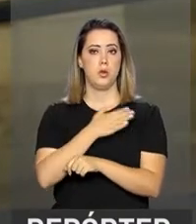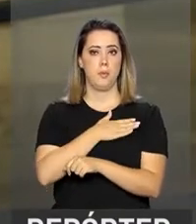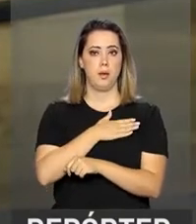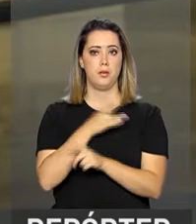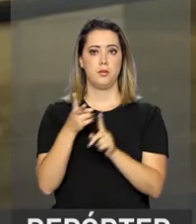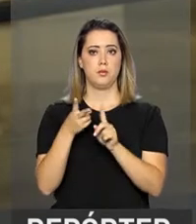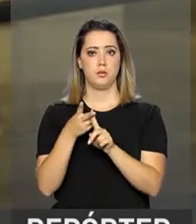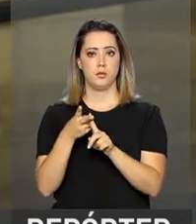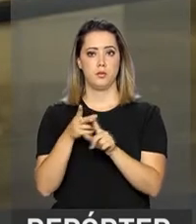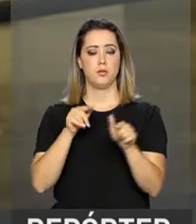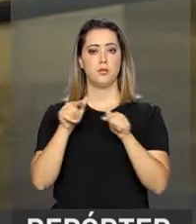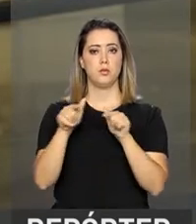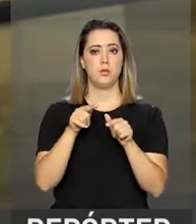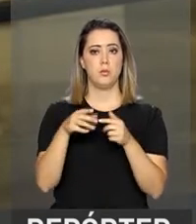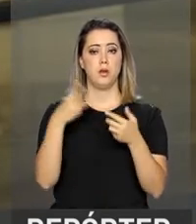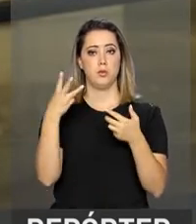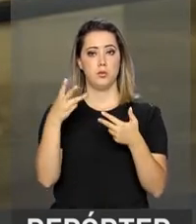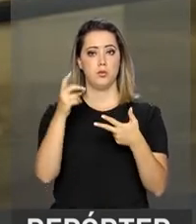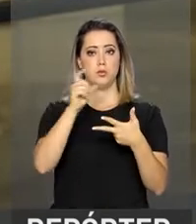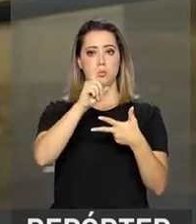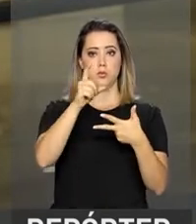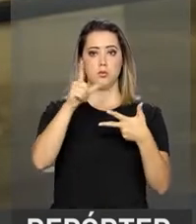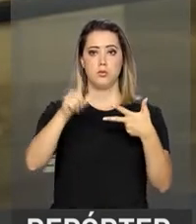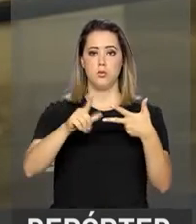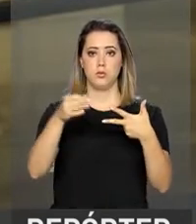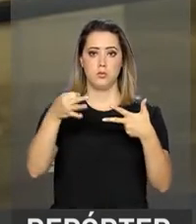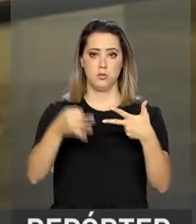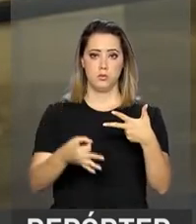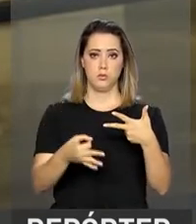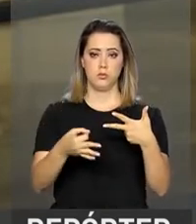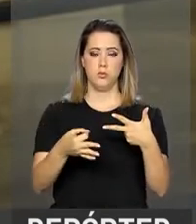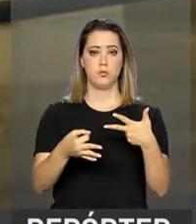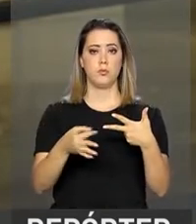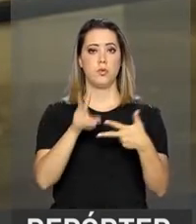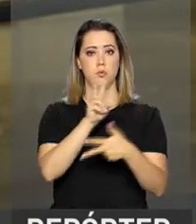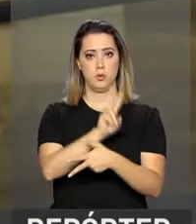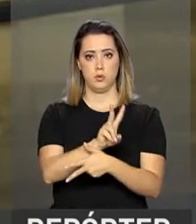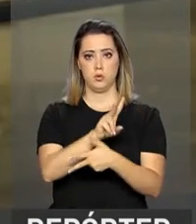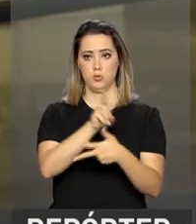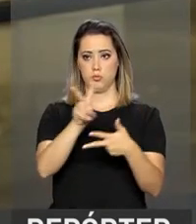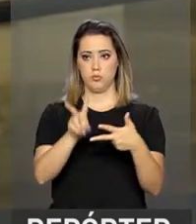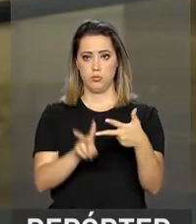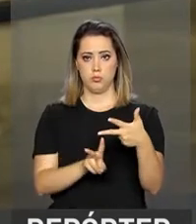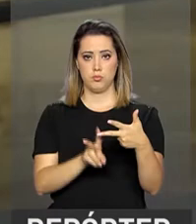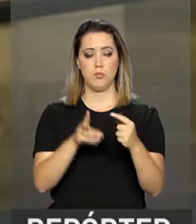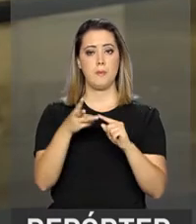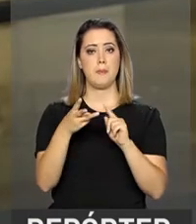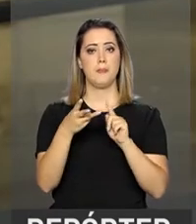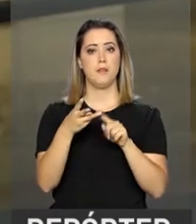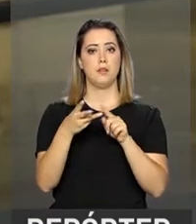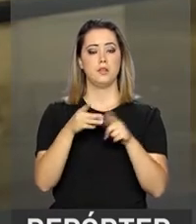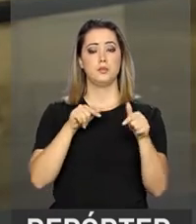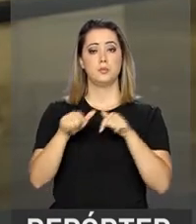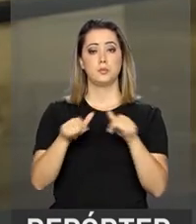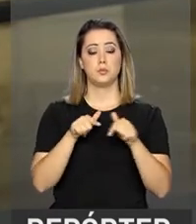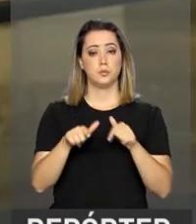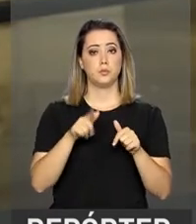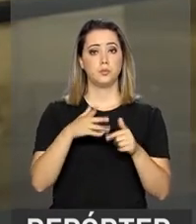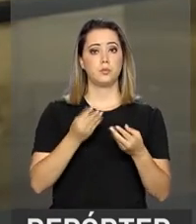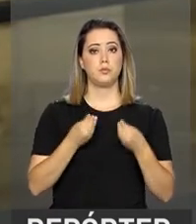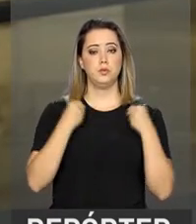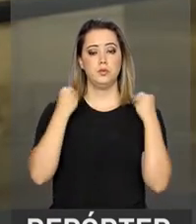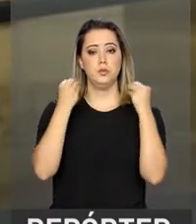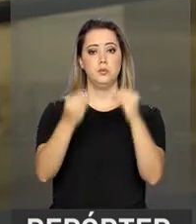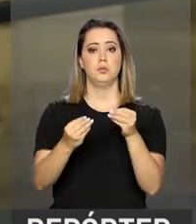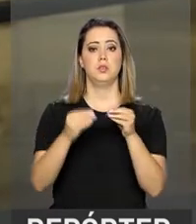o funcionamento dos três poderes, executivo, legislativo e judiciário, e colocar em prática ações de